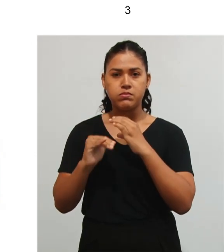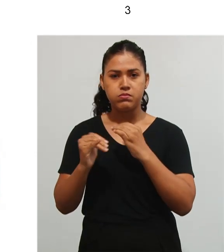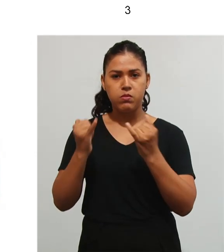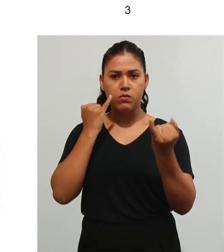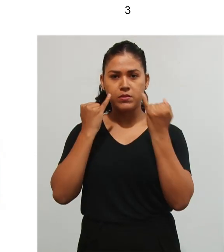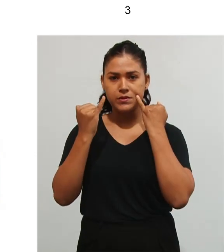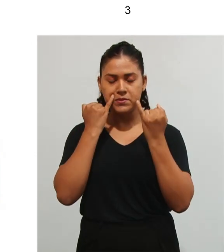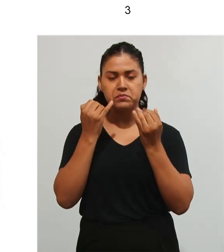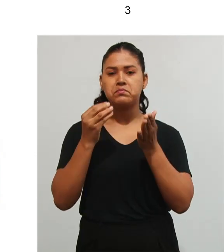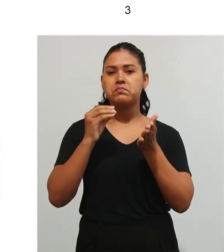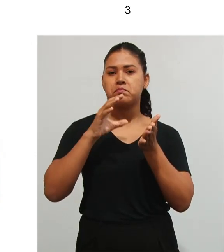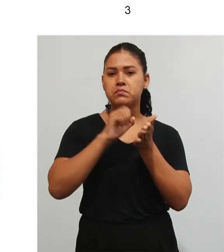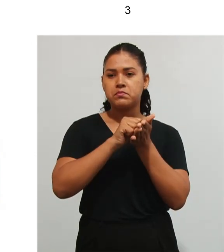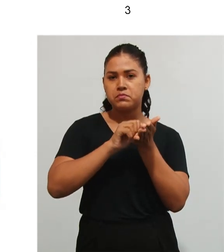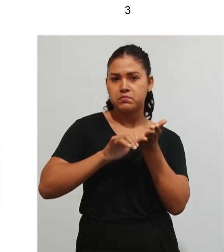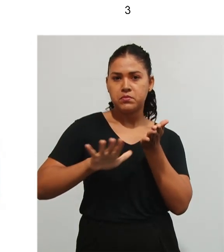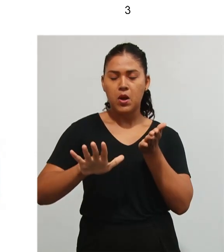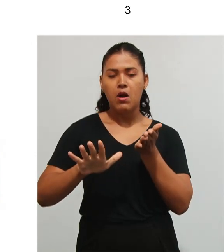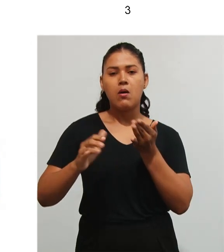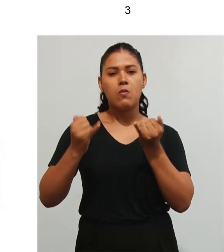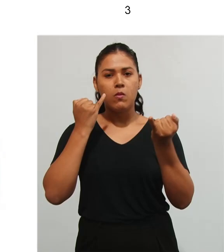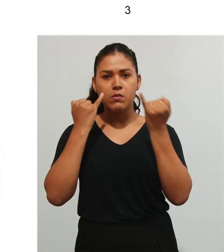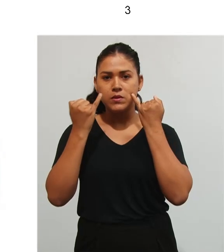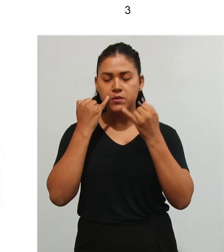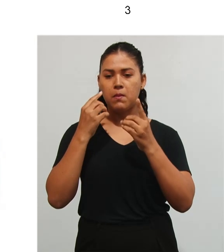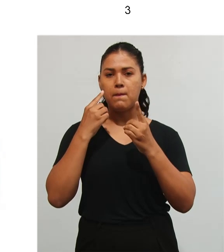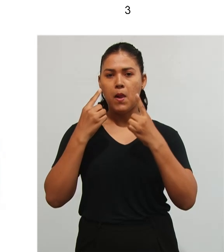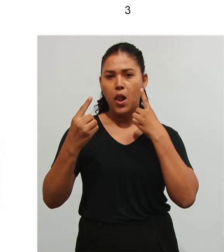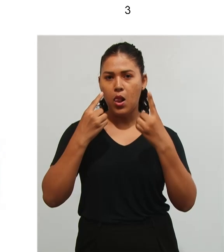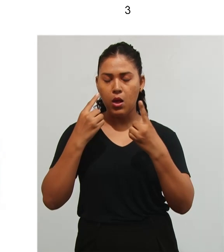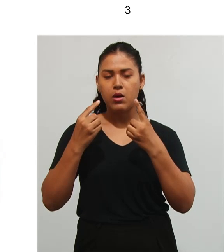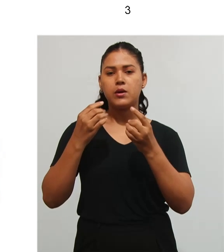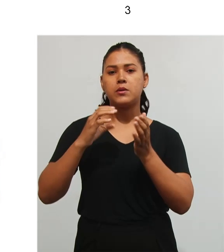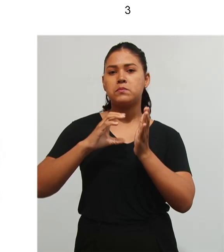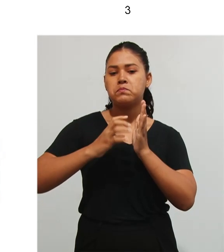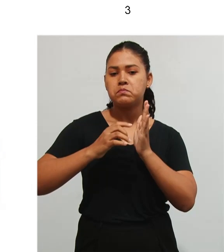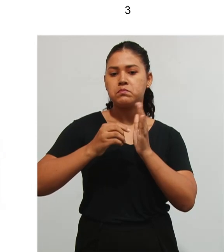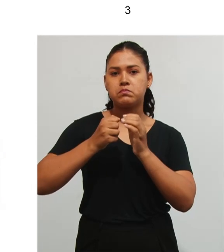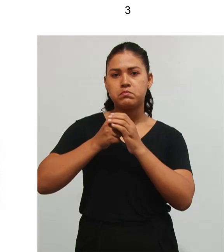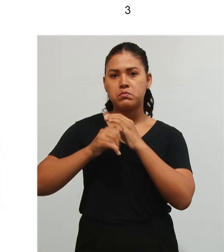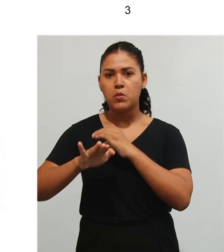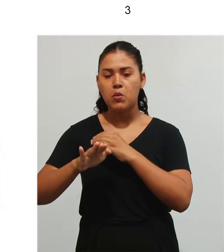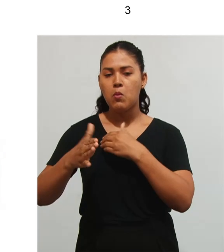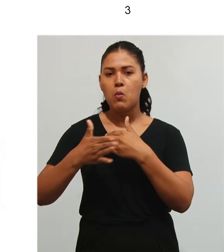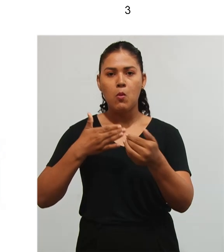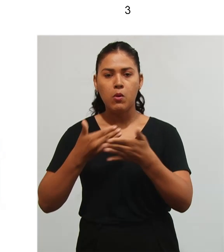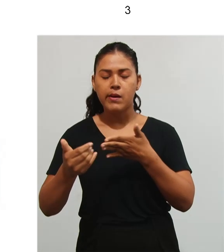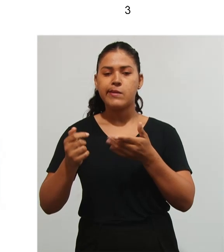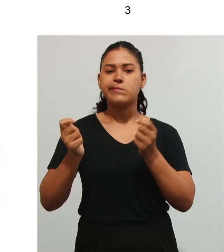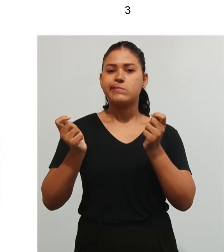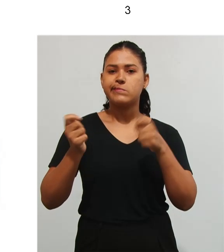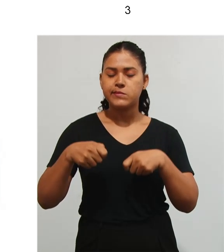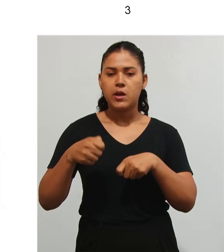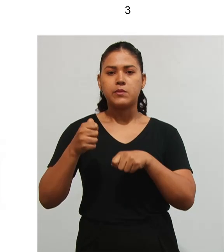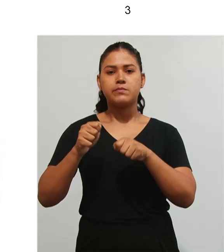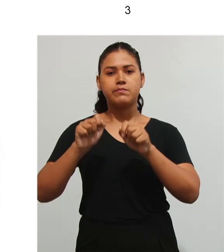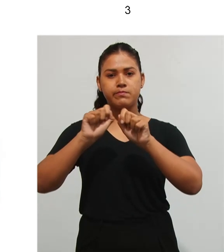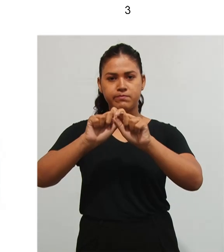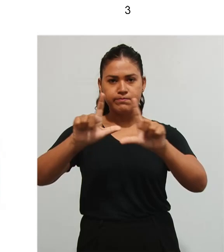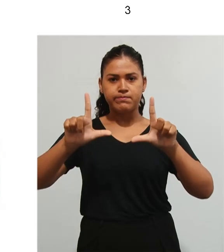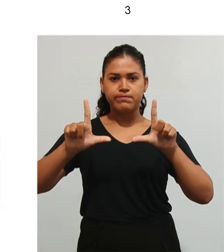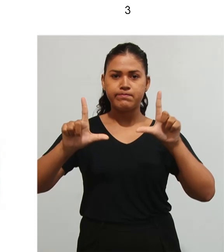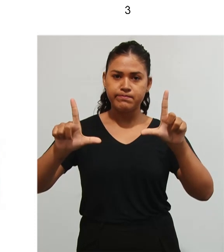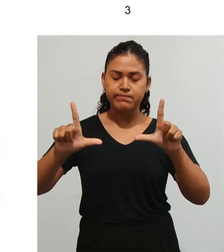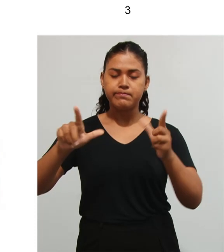exibição dessas informações, desses dados processados, em algum dispositivo de saída, que pode ser um monitor,